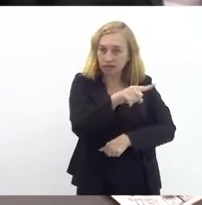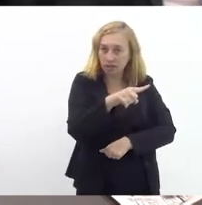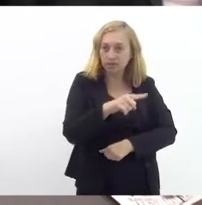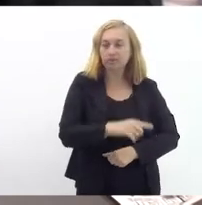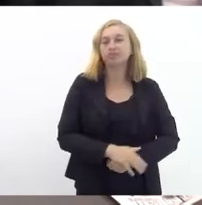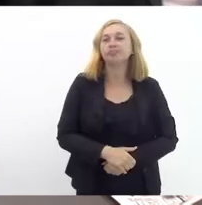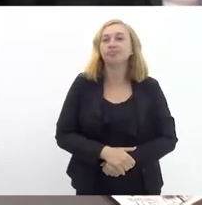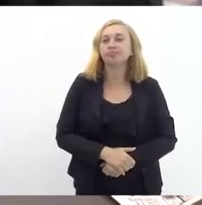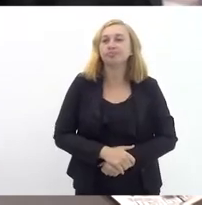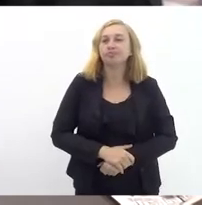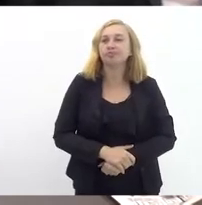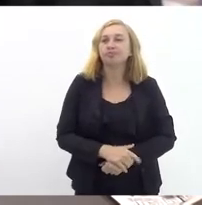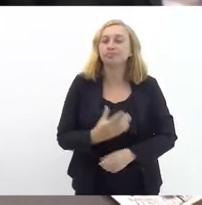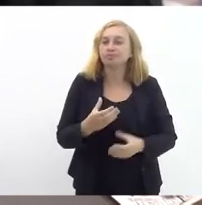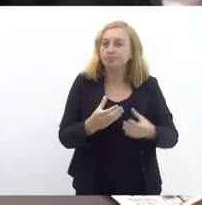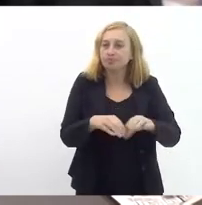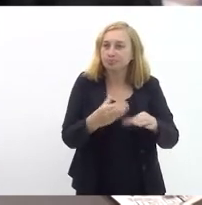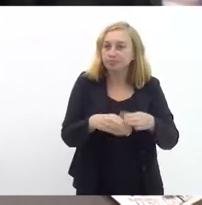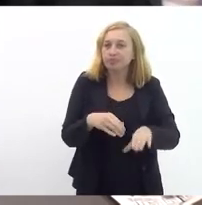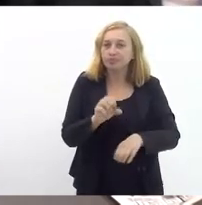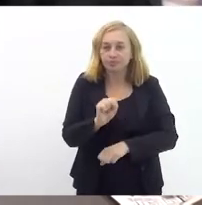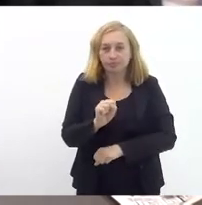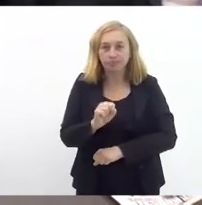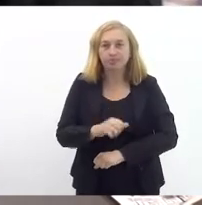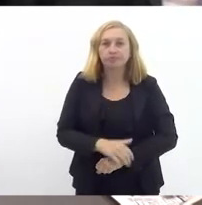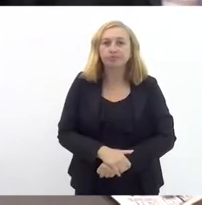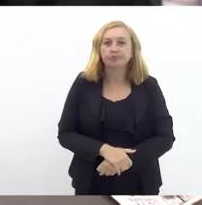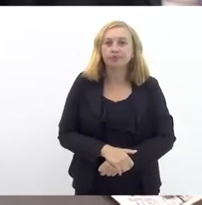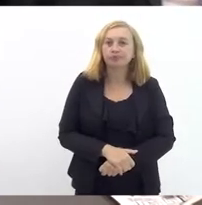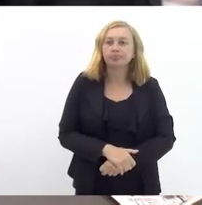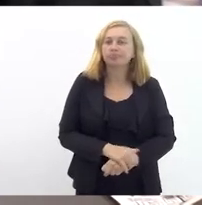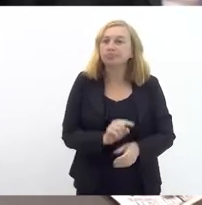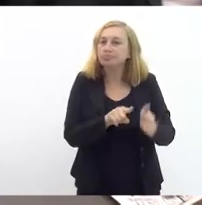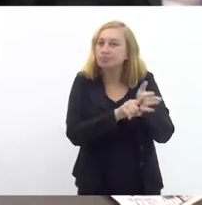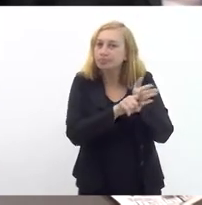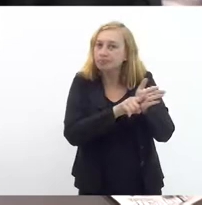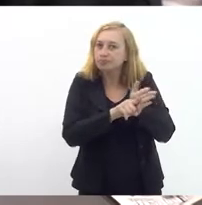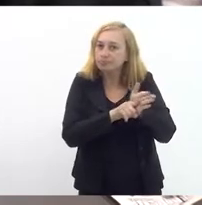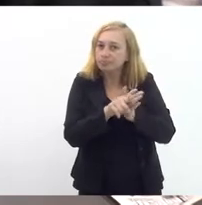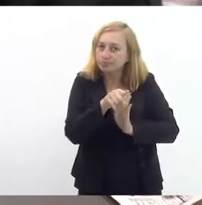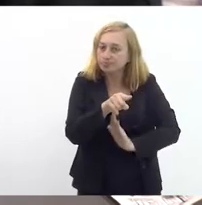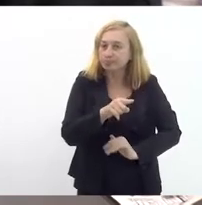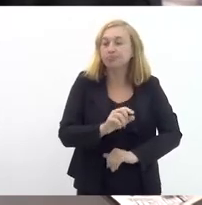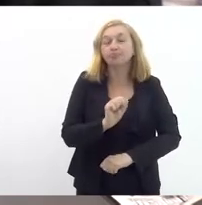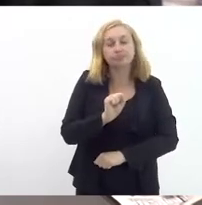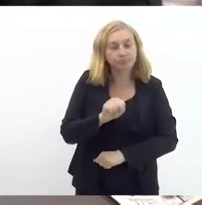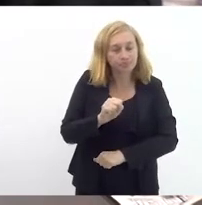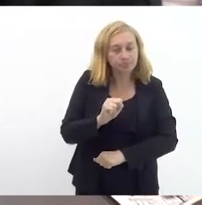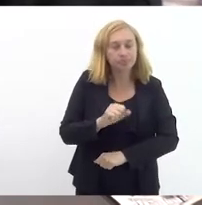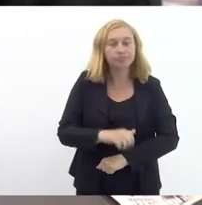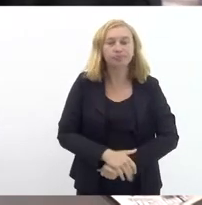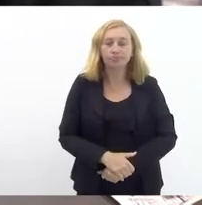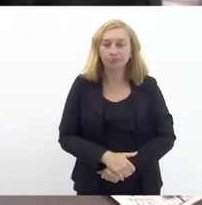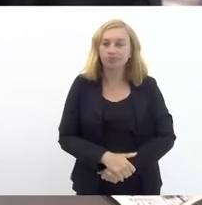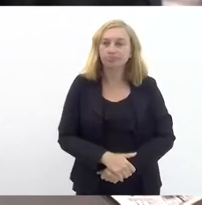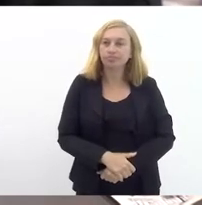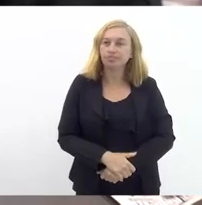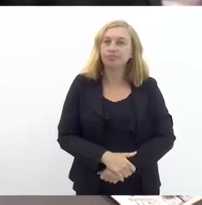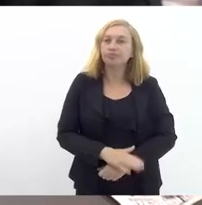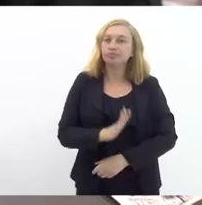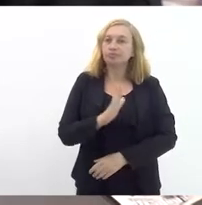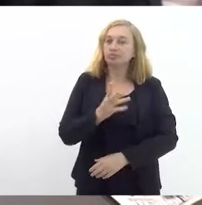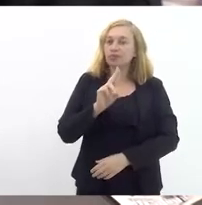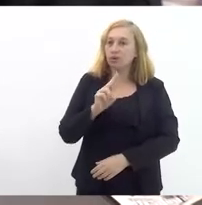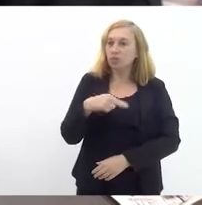previstos eventualmente um concurso, se for possível, para fazer essa verificação. E aí sim ele teria a condição. Hoje a gente